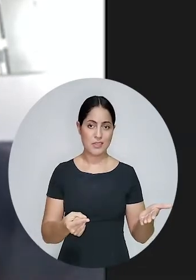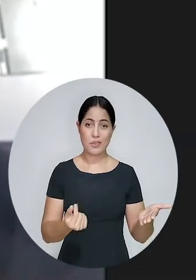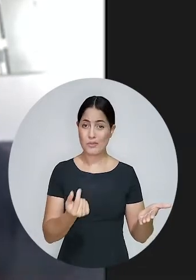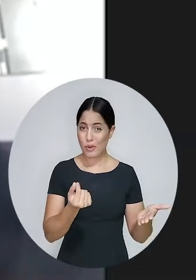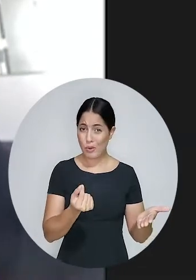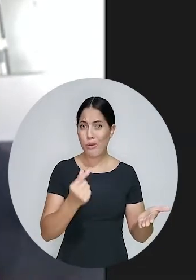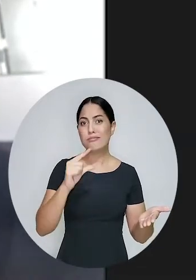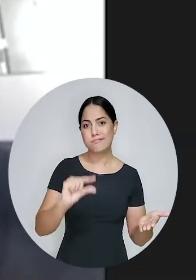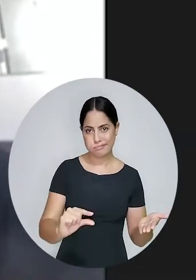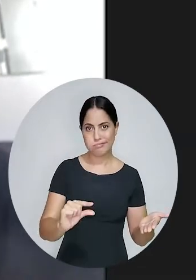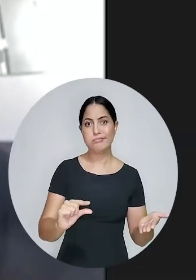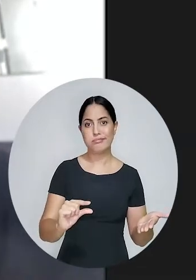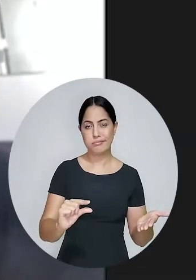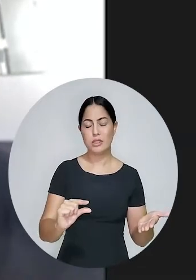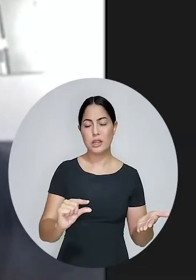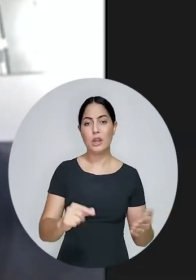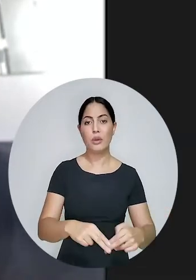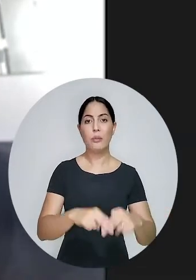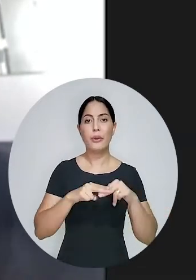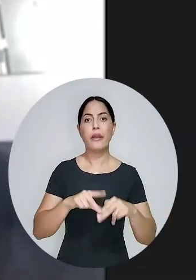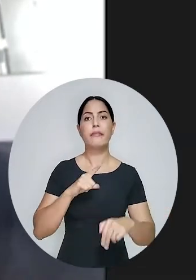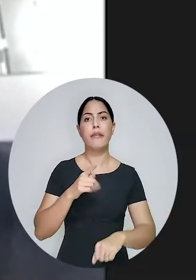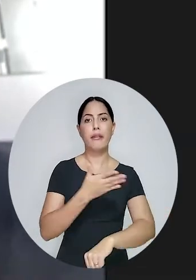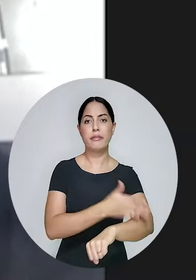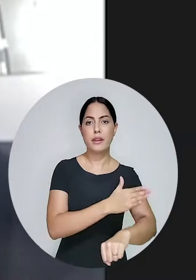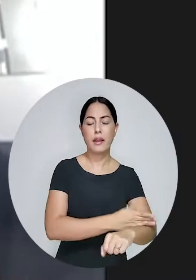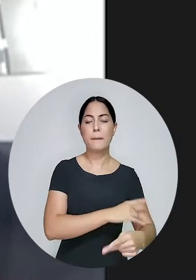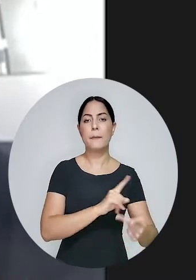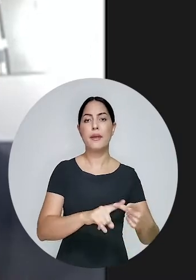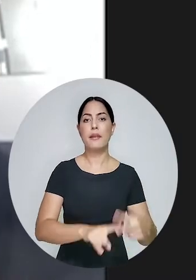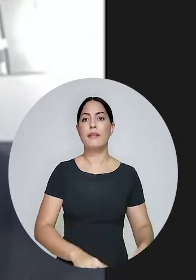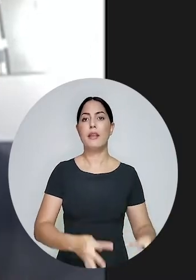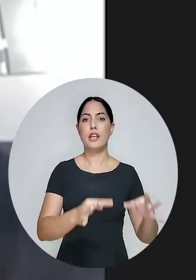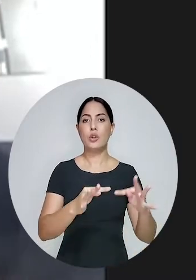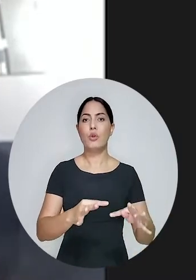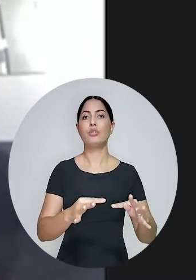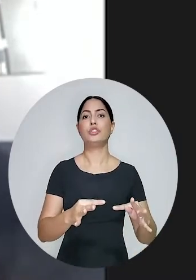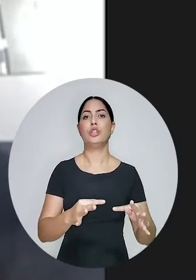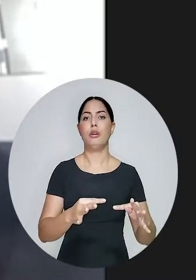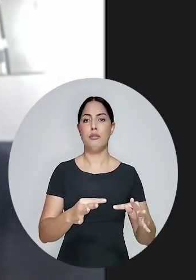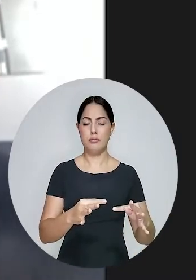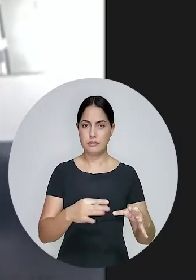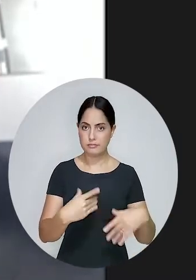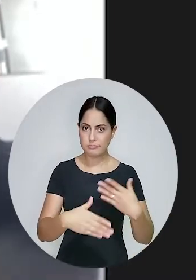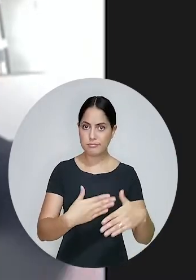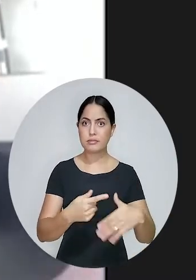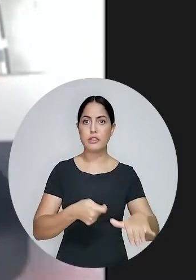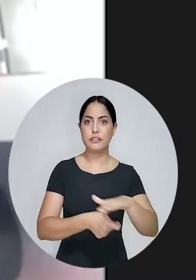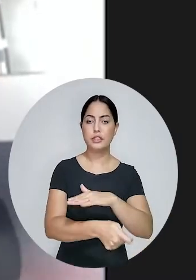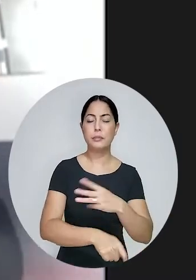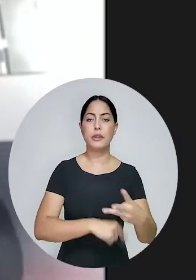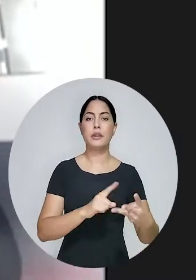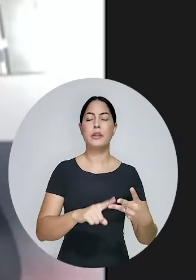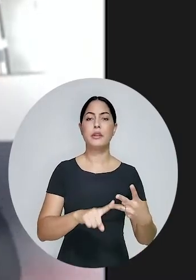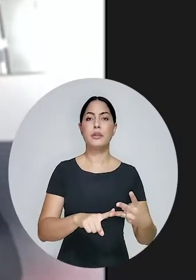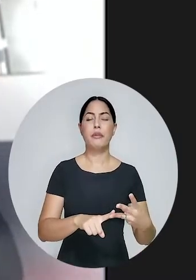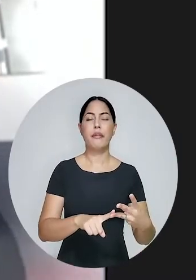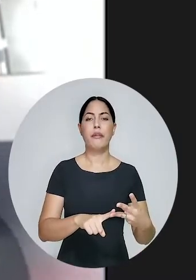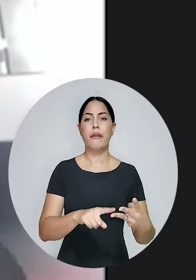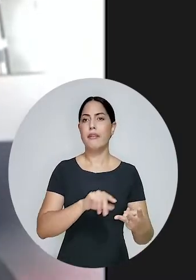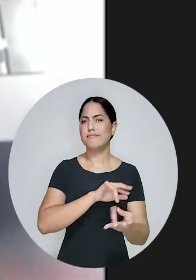é um valor baixo, porque esse valor tem que ser utilizado para capacitação, para investimento em tecnologia da informação,